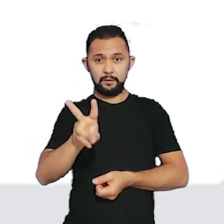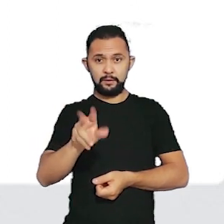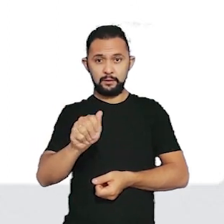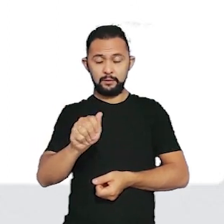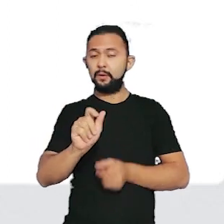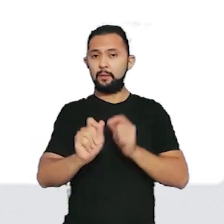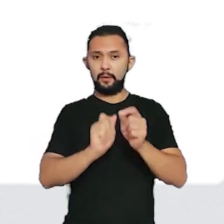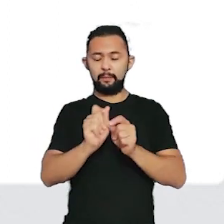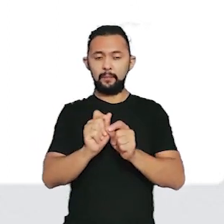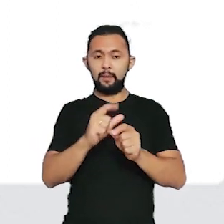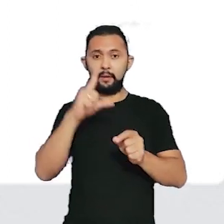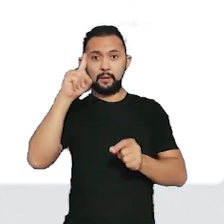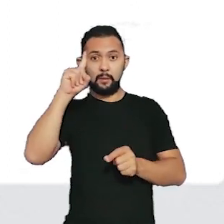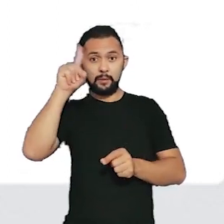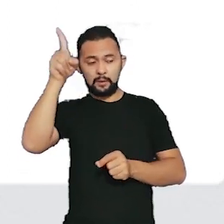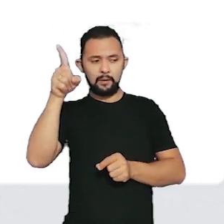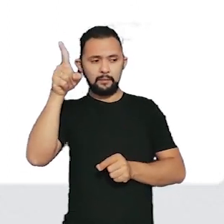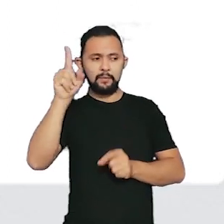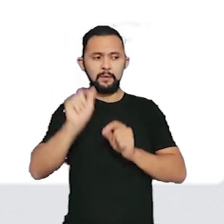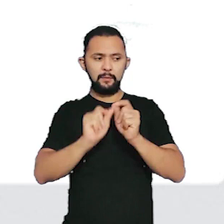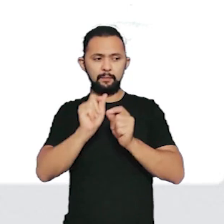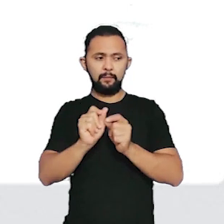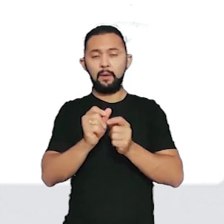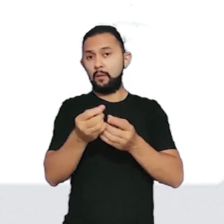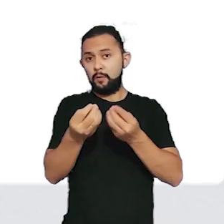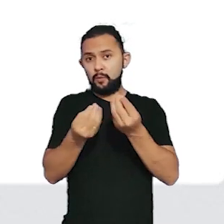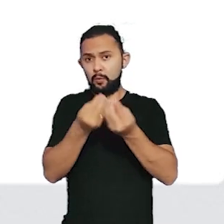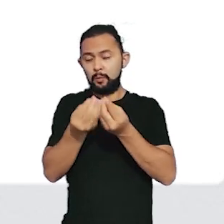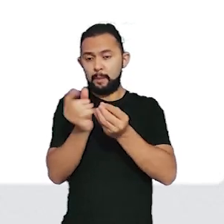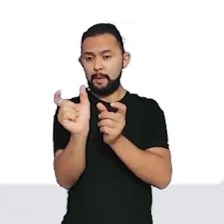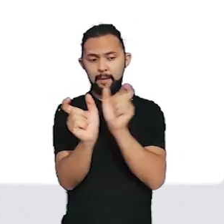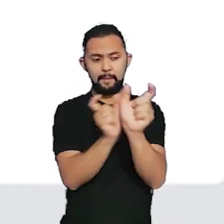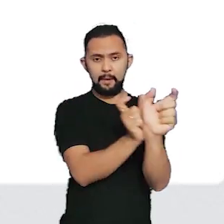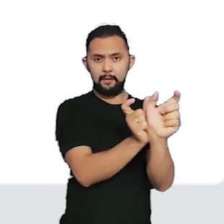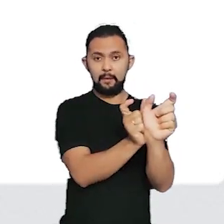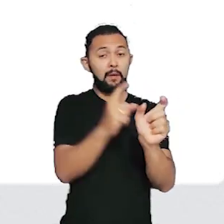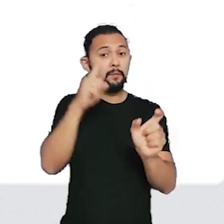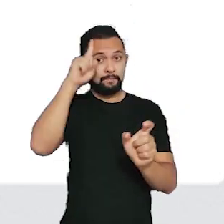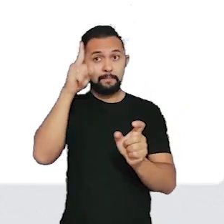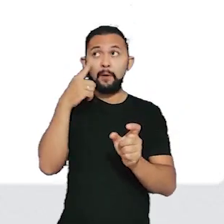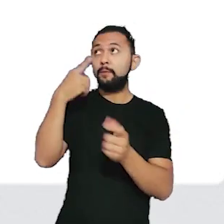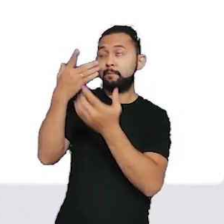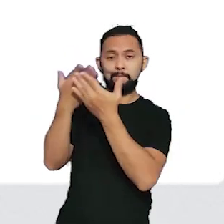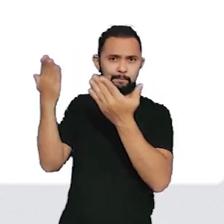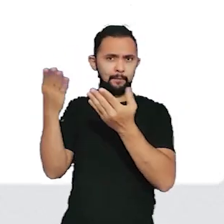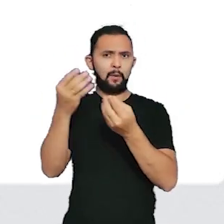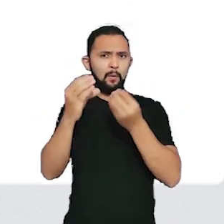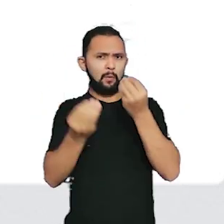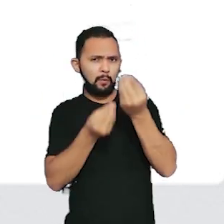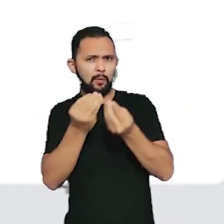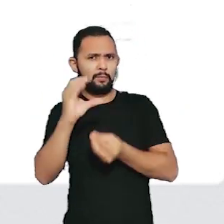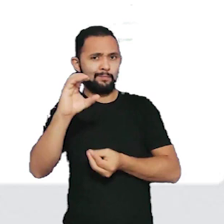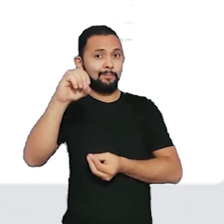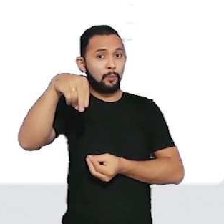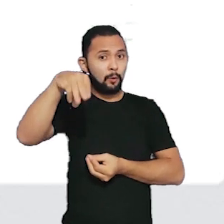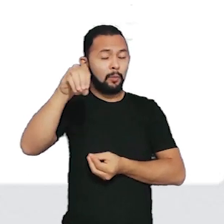de conformidade. As principais é o como, o conforme e o segundo. Novamente, o como aqui